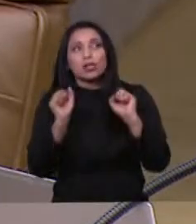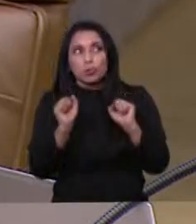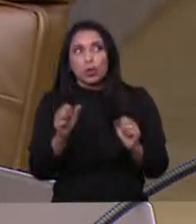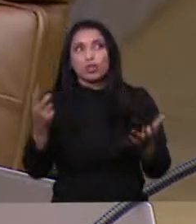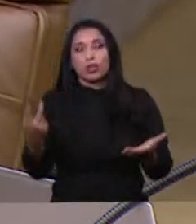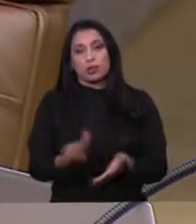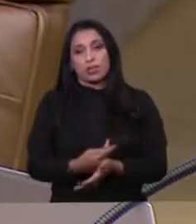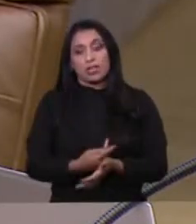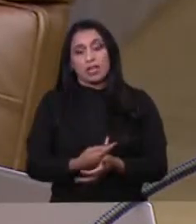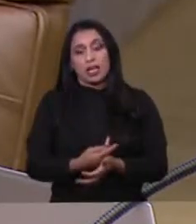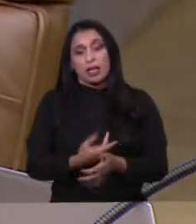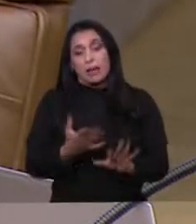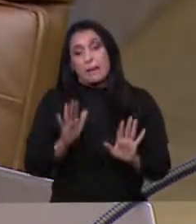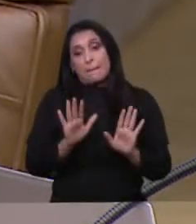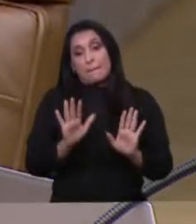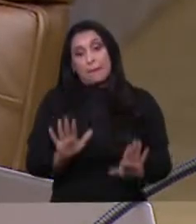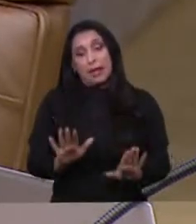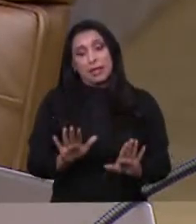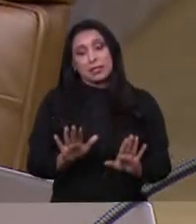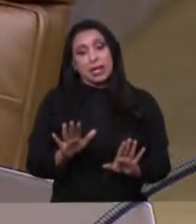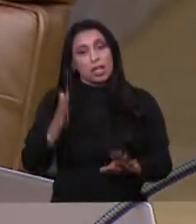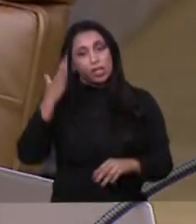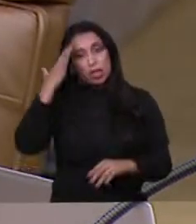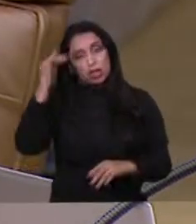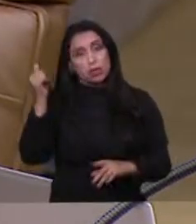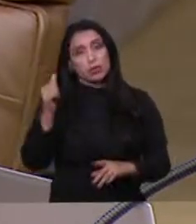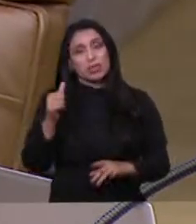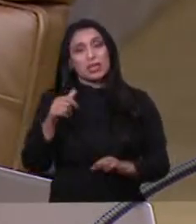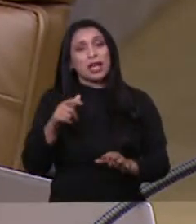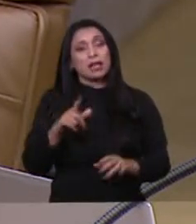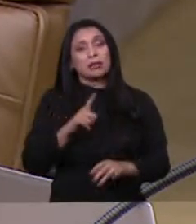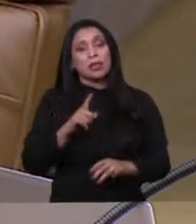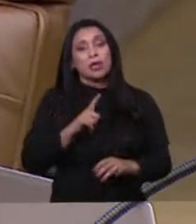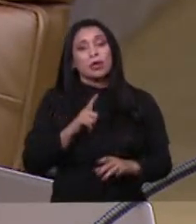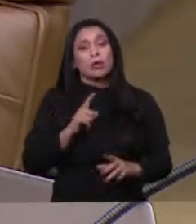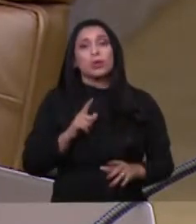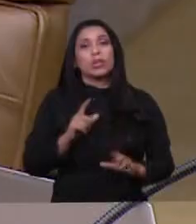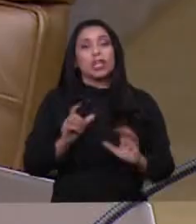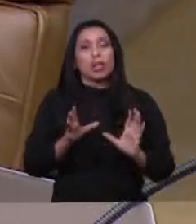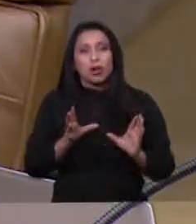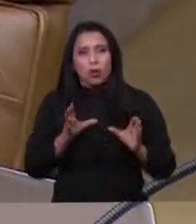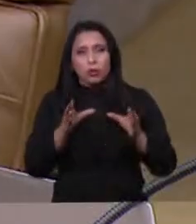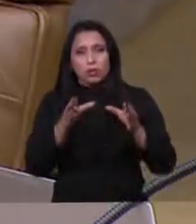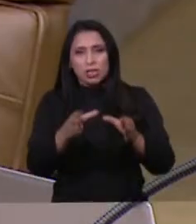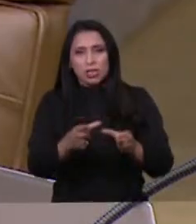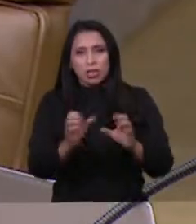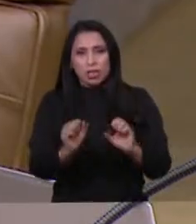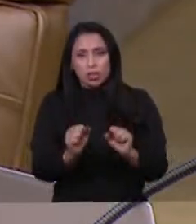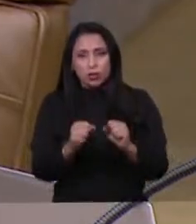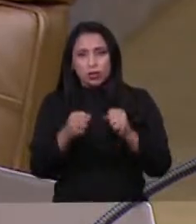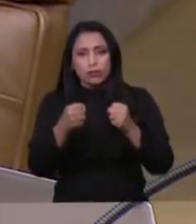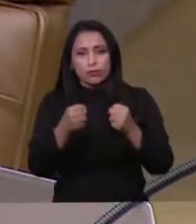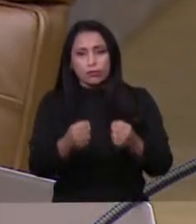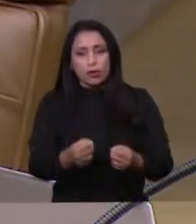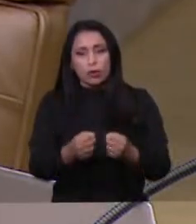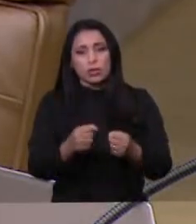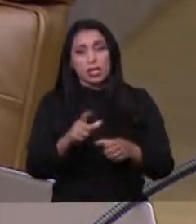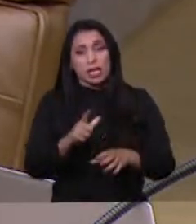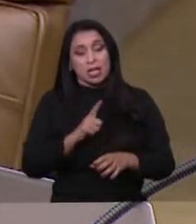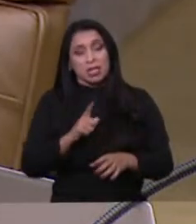mas nada garante que este será o destino da concentração de forças que desencadeiam fenômenos com baixo nível